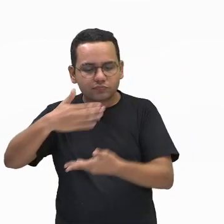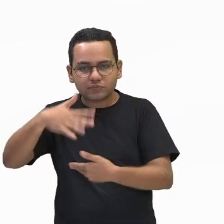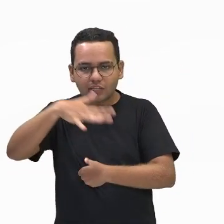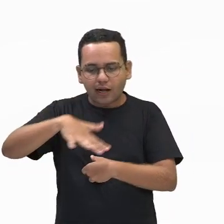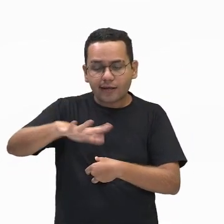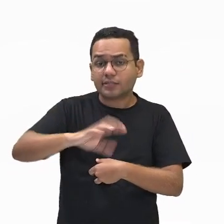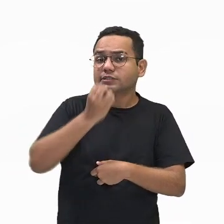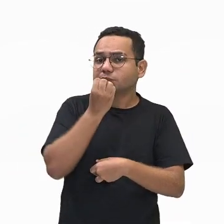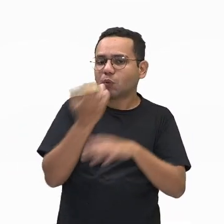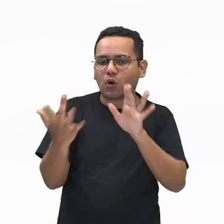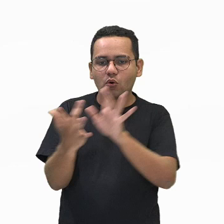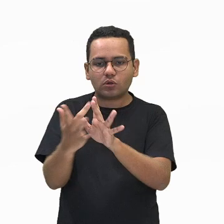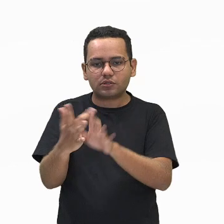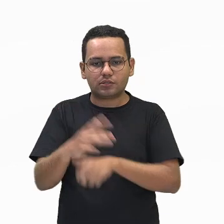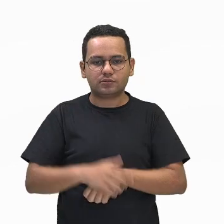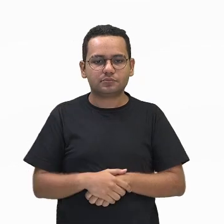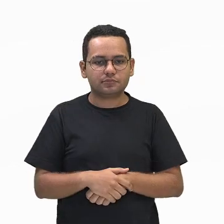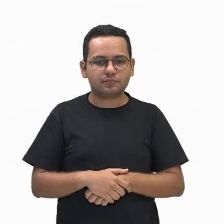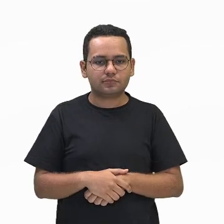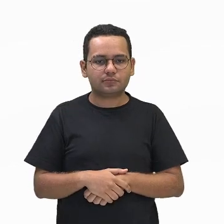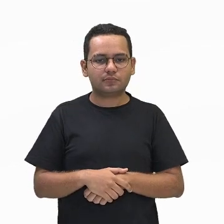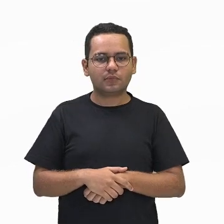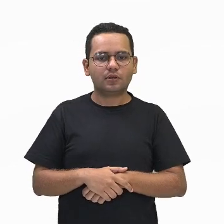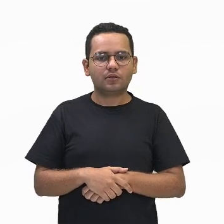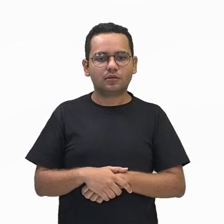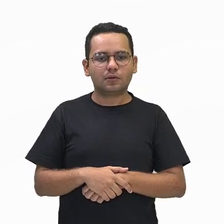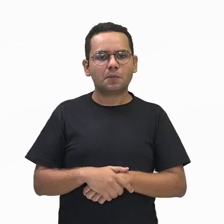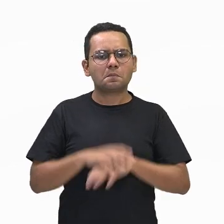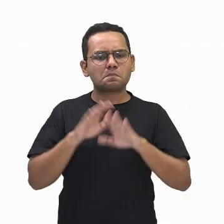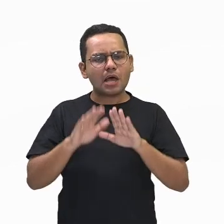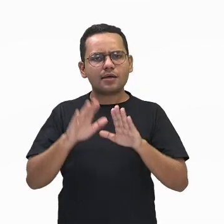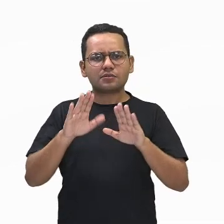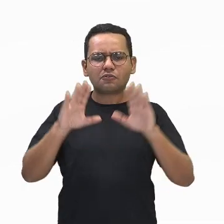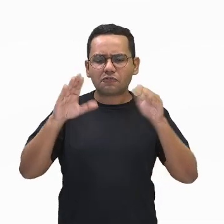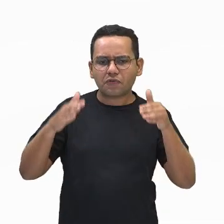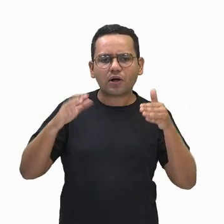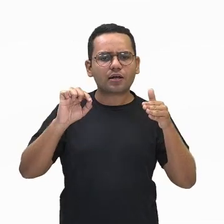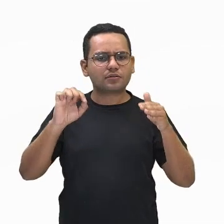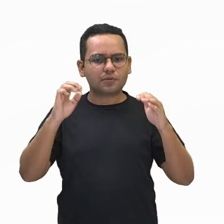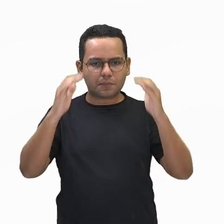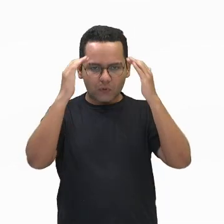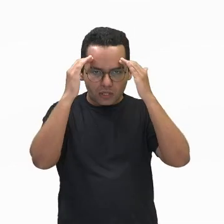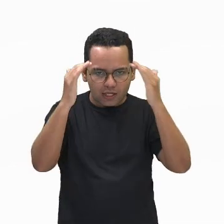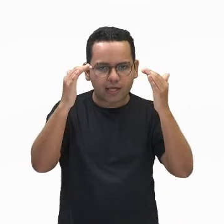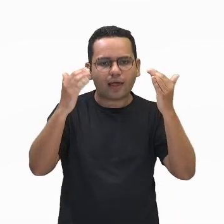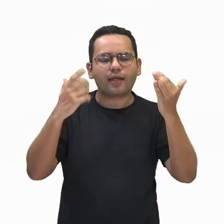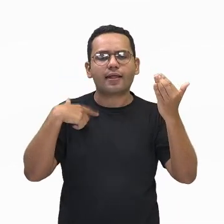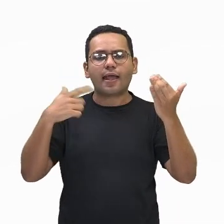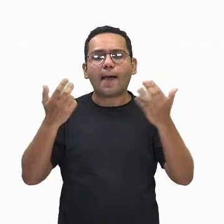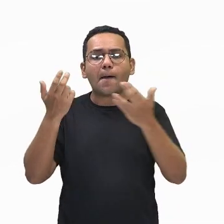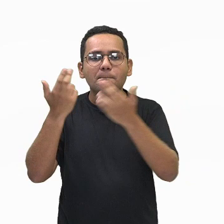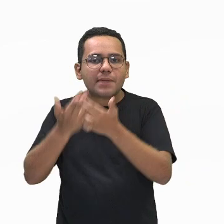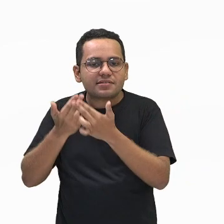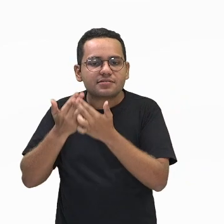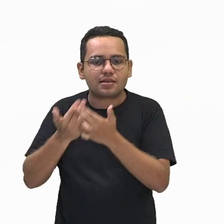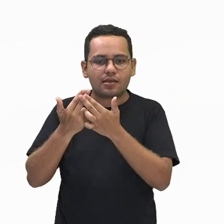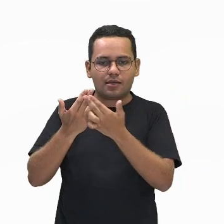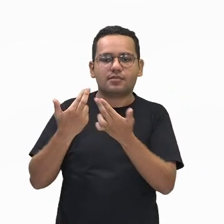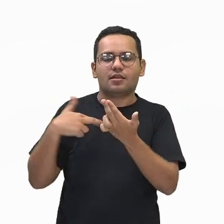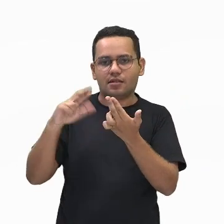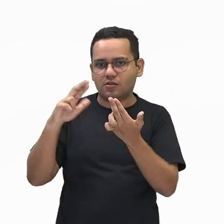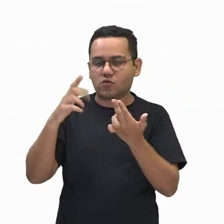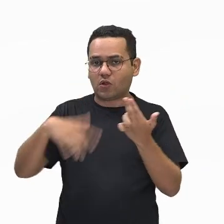saudável, principalmente a respeito, tolerância religiosa onde eu vivo. A diversidade se apresenta